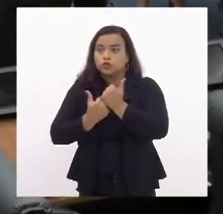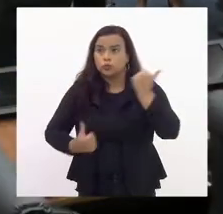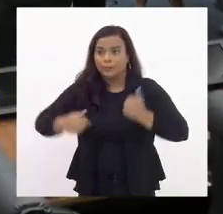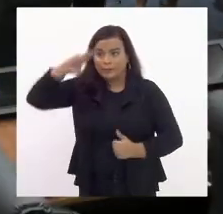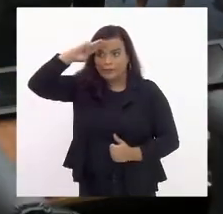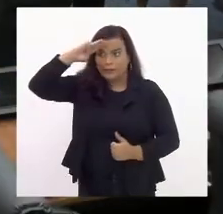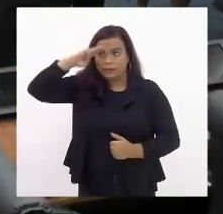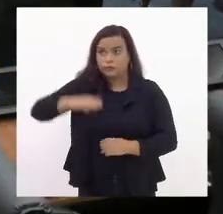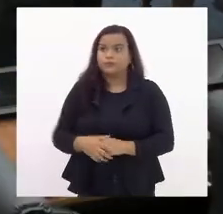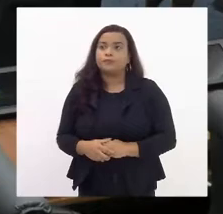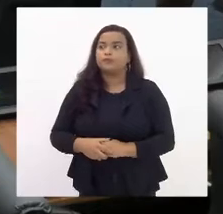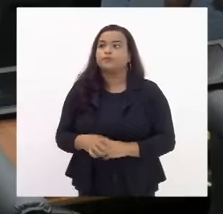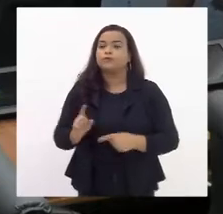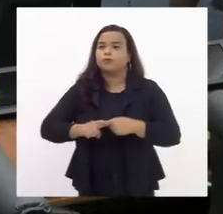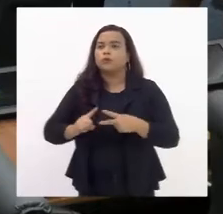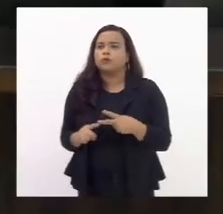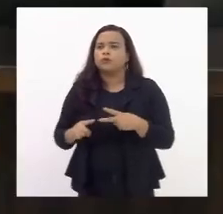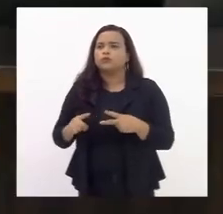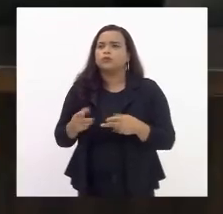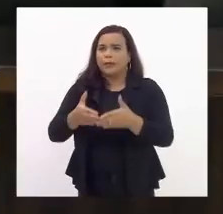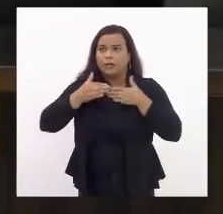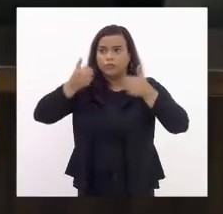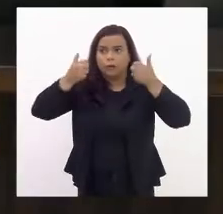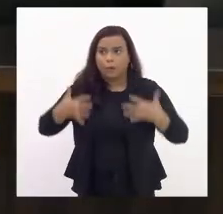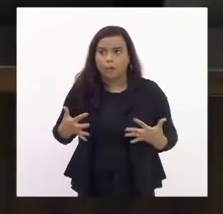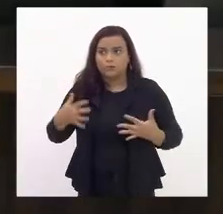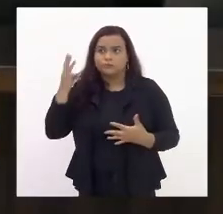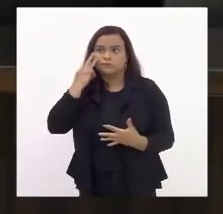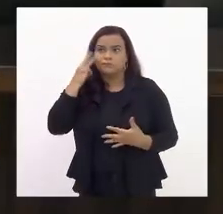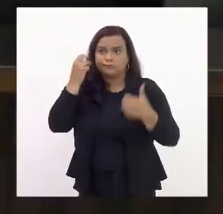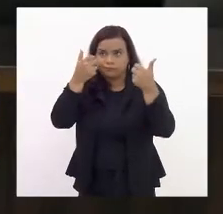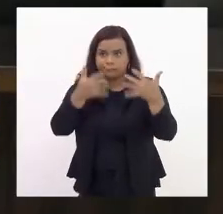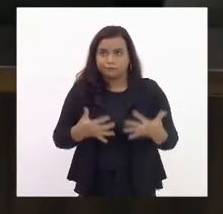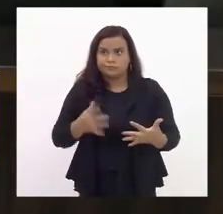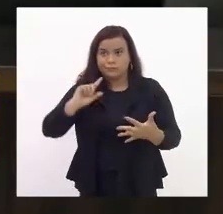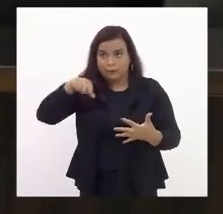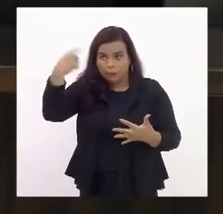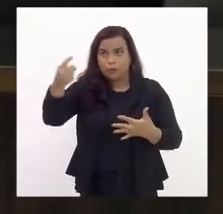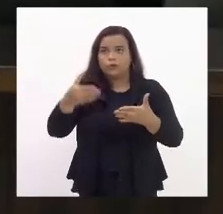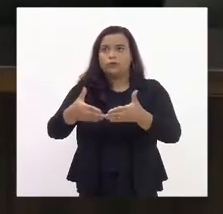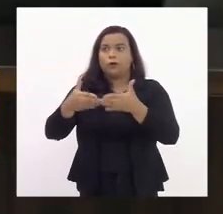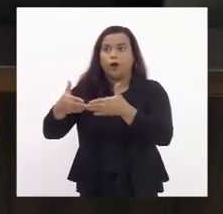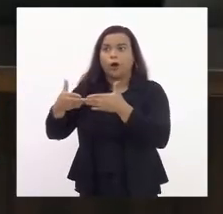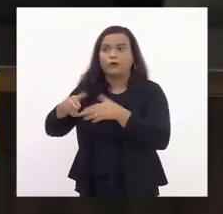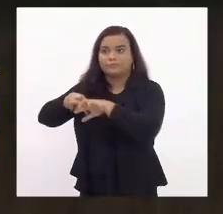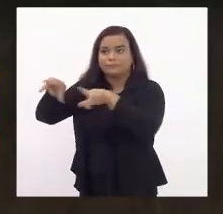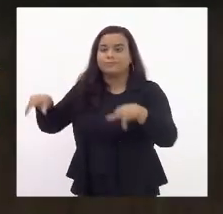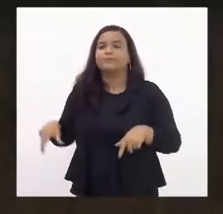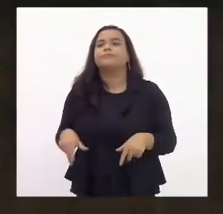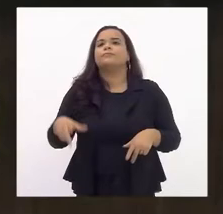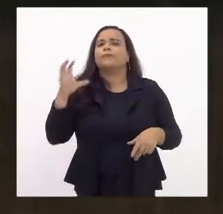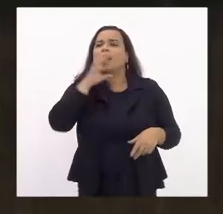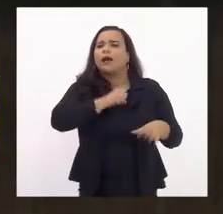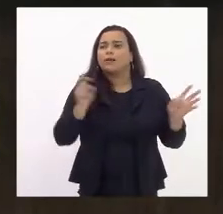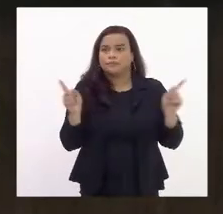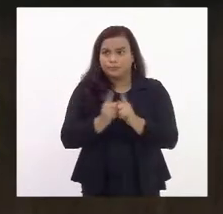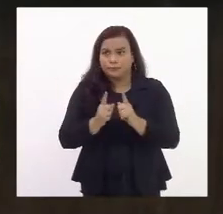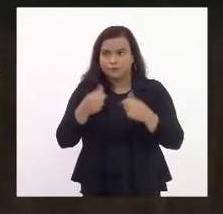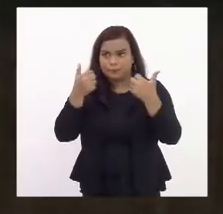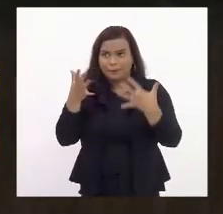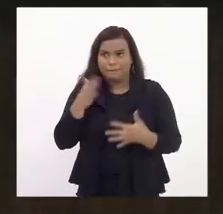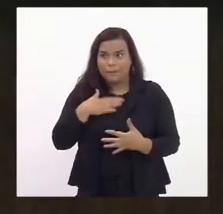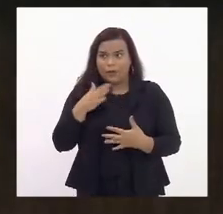Ok? Questão de ordem, presidente. Questão de ordem, deputado Valdeque, depois pelas ordens. Brevemente, para consignar o meu